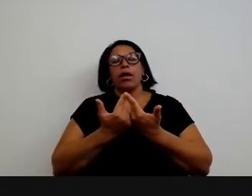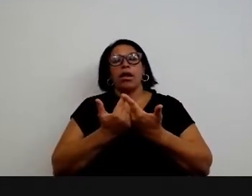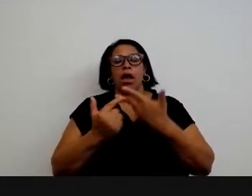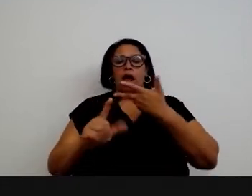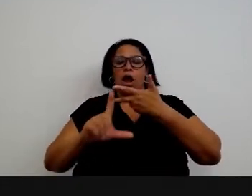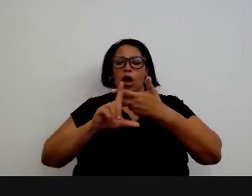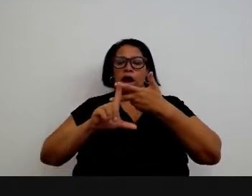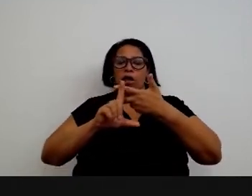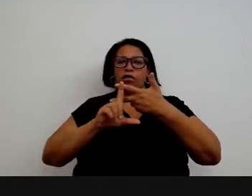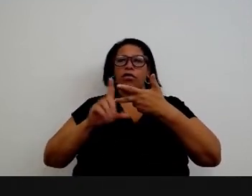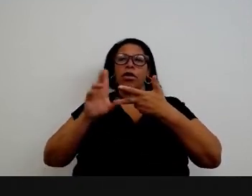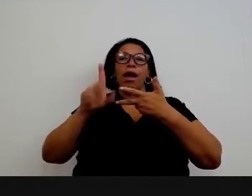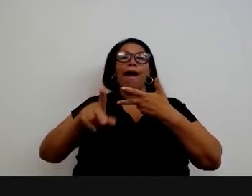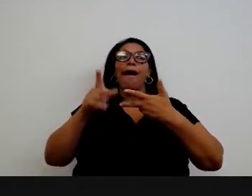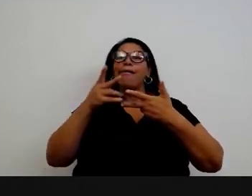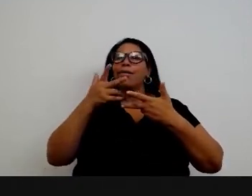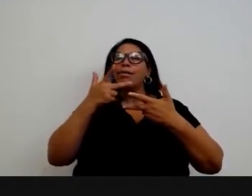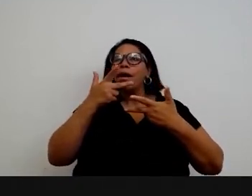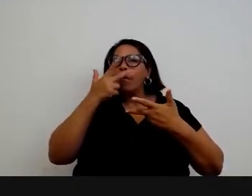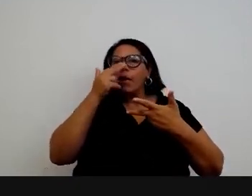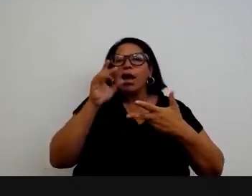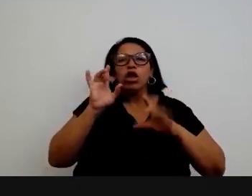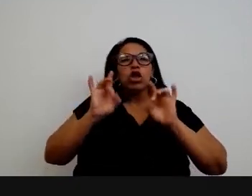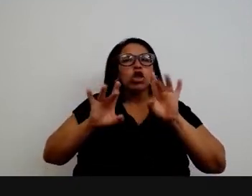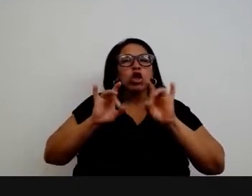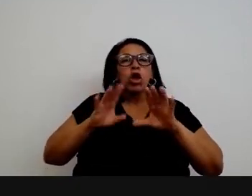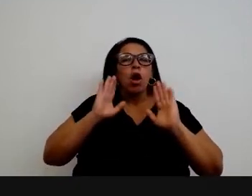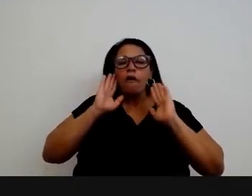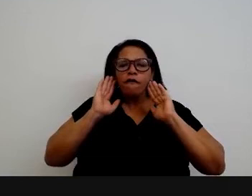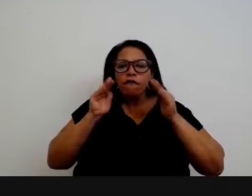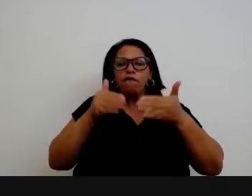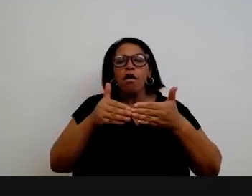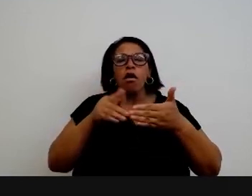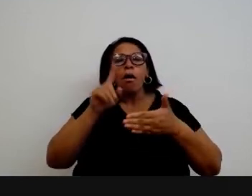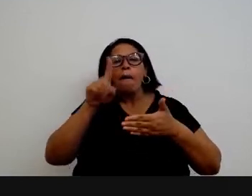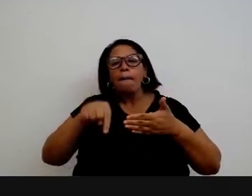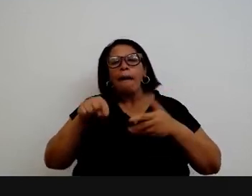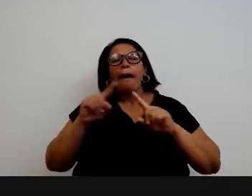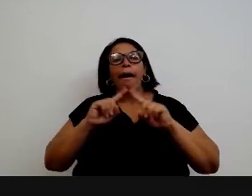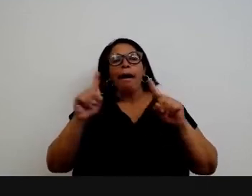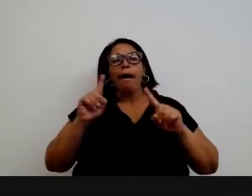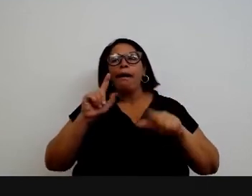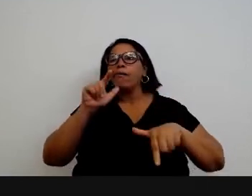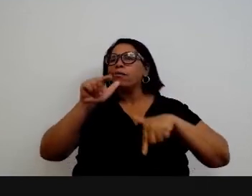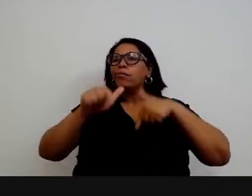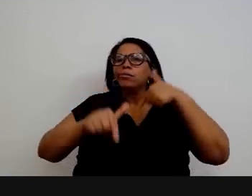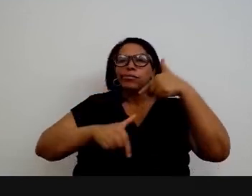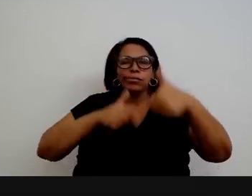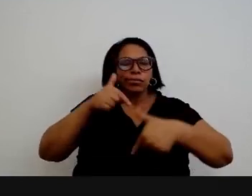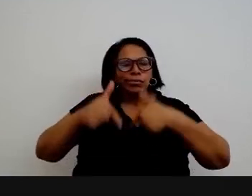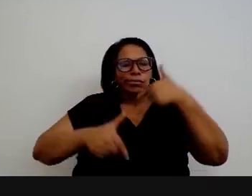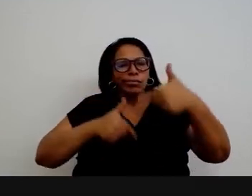parlamento é o locus privilegiado, não é que é função só dele, mas ele tem